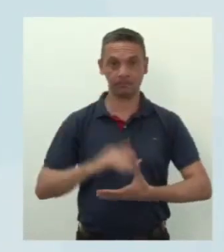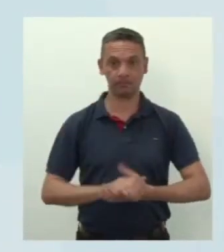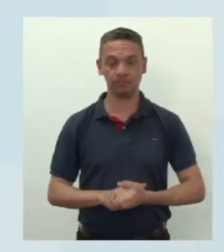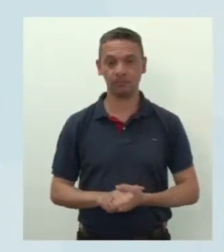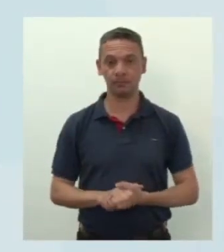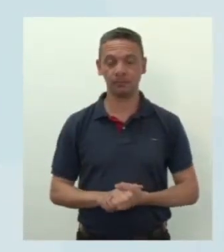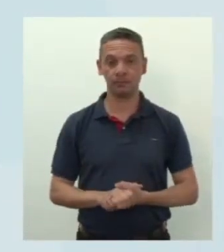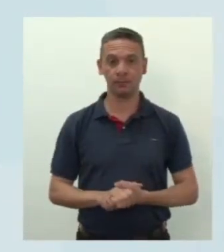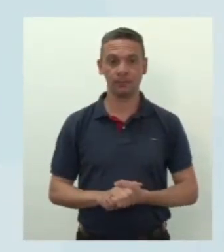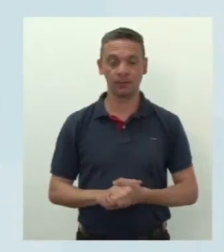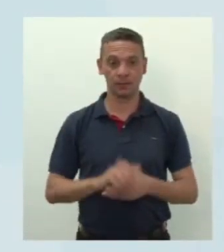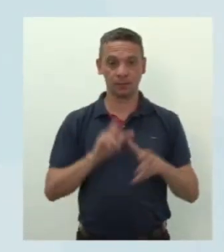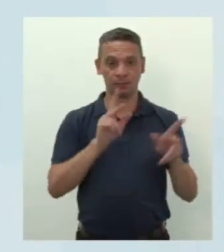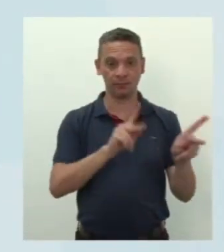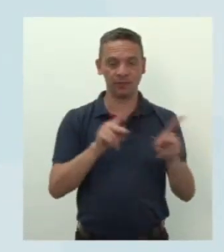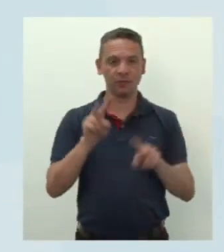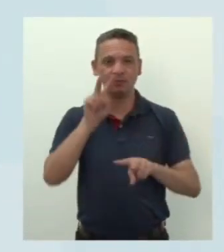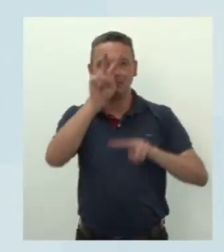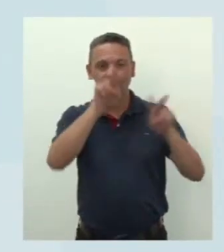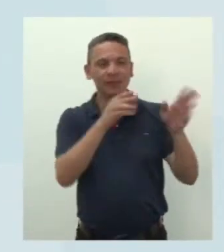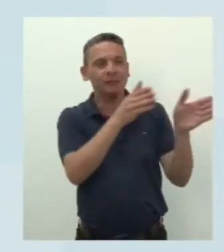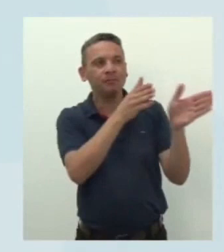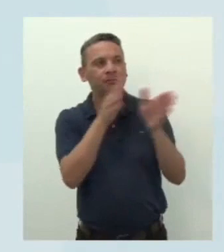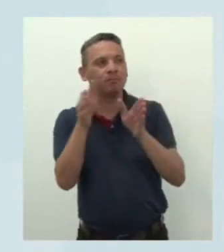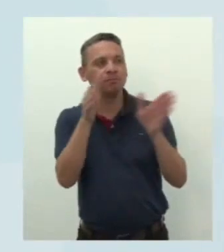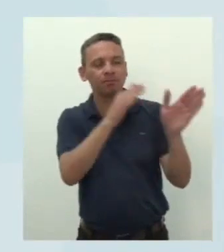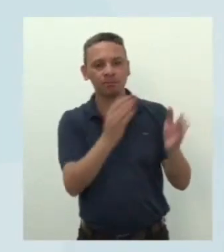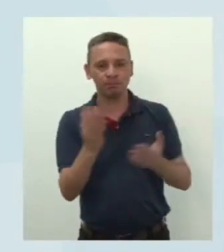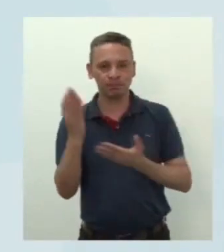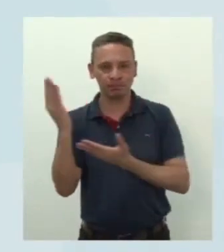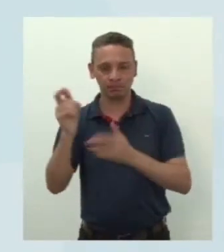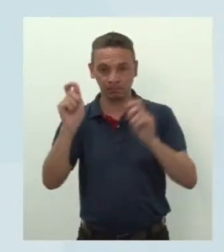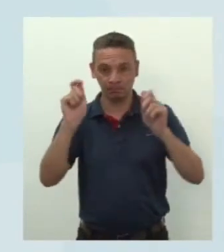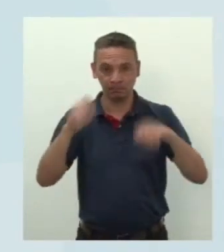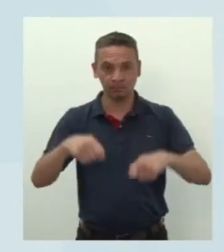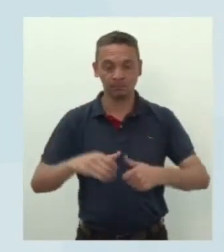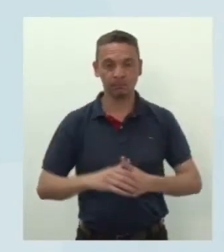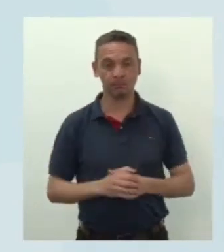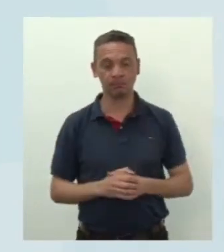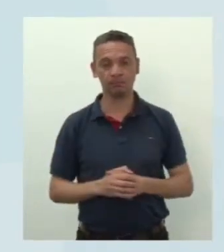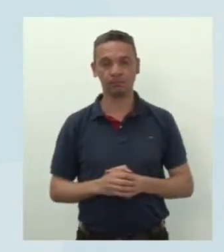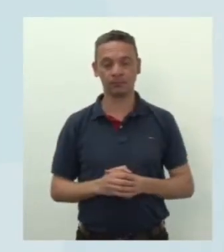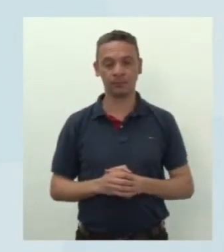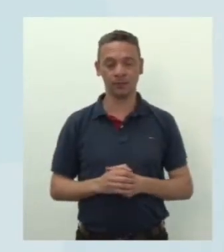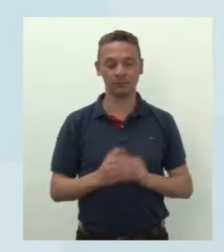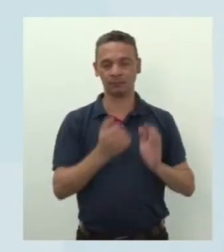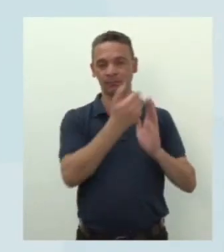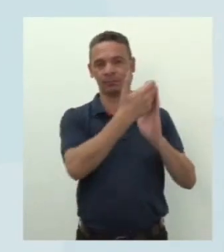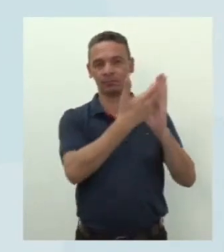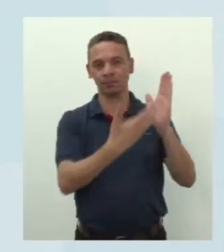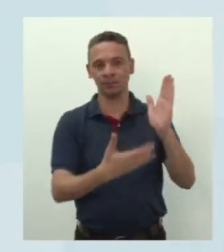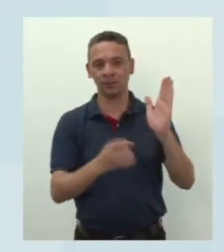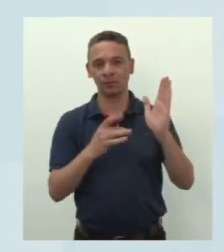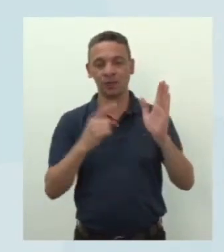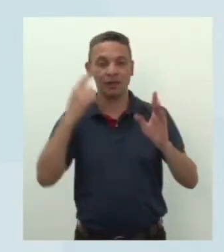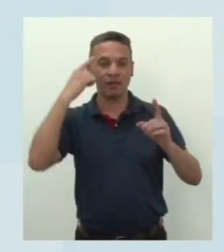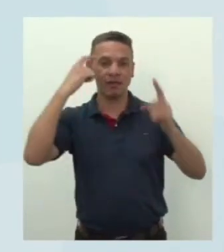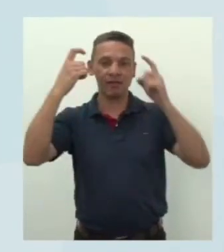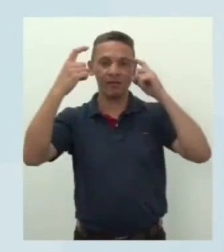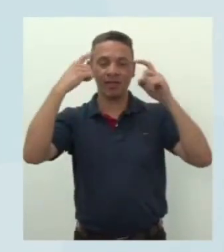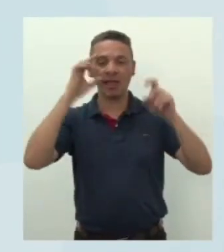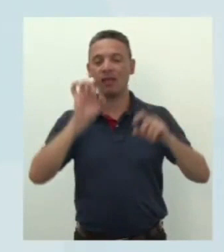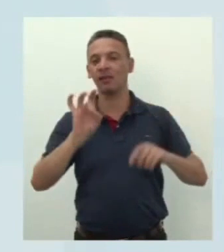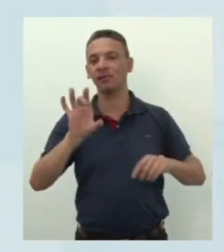O professor pode acompanhar aí conosco, né? É um esboço, tá, gente? Isso aqui é como se